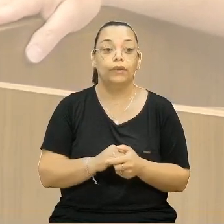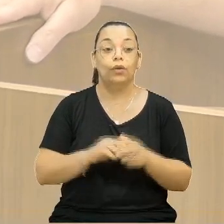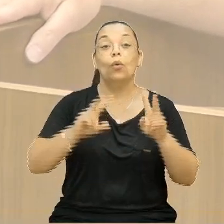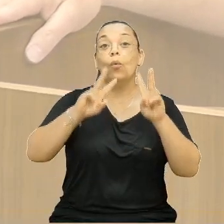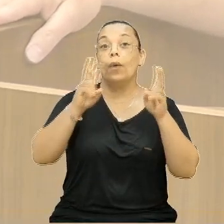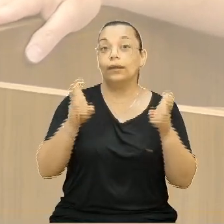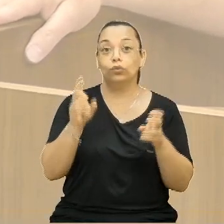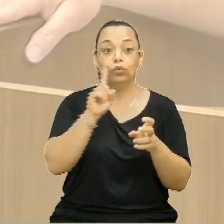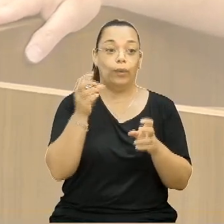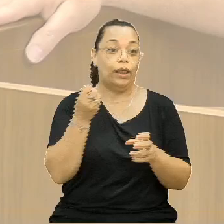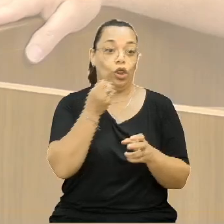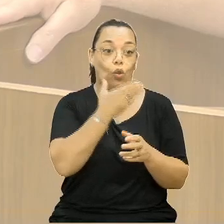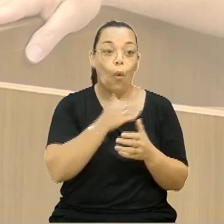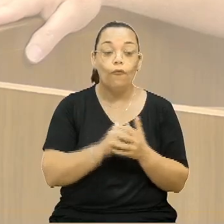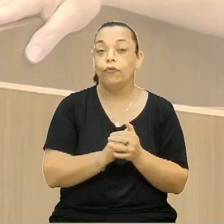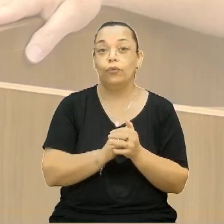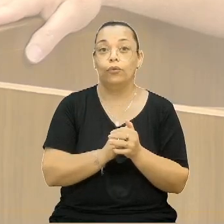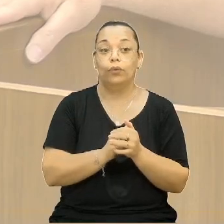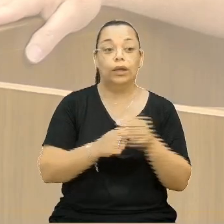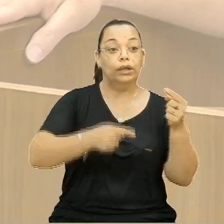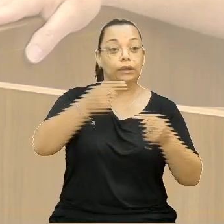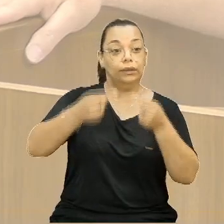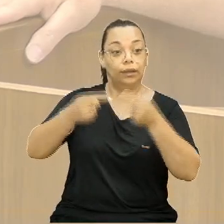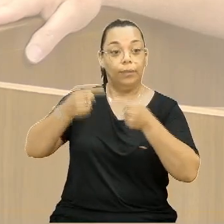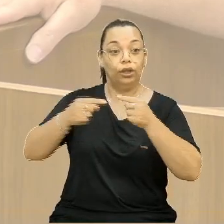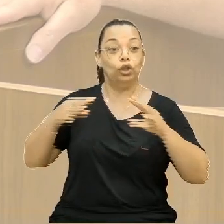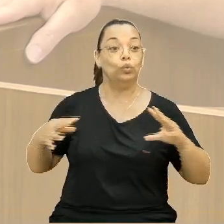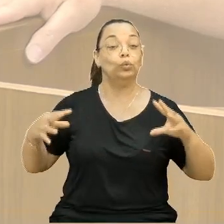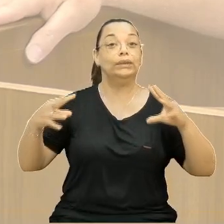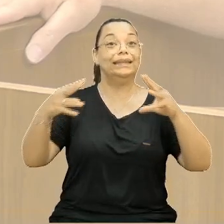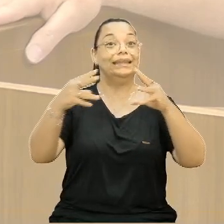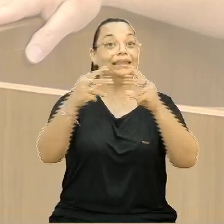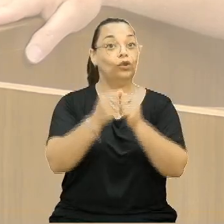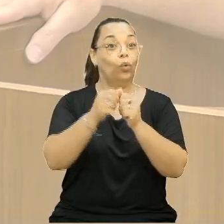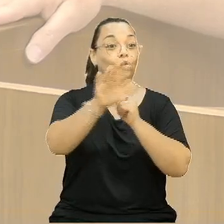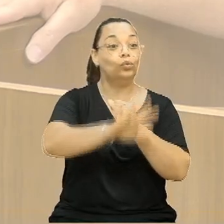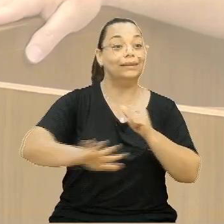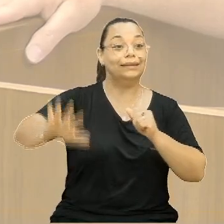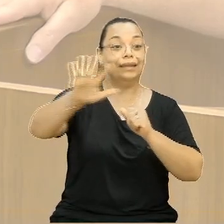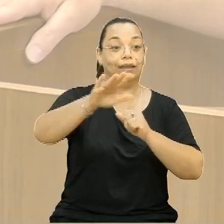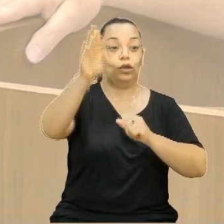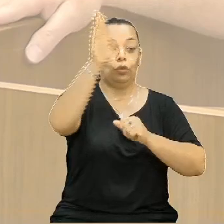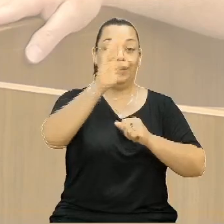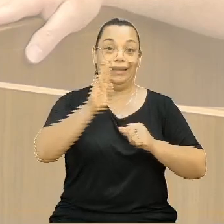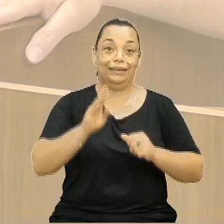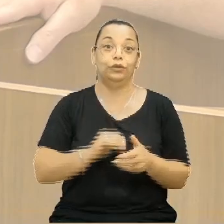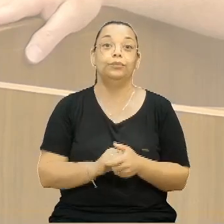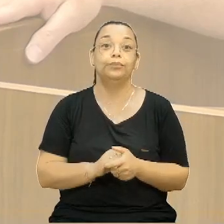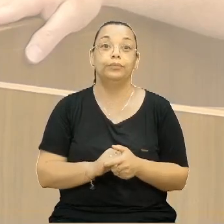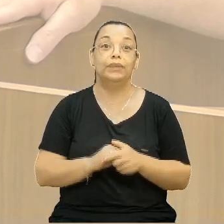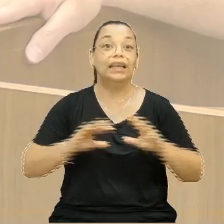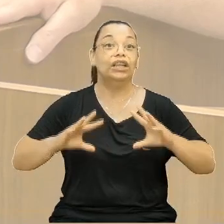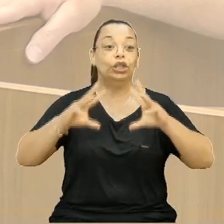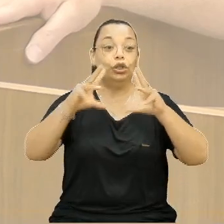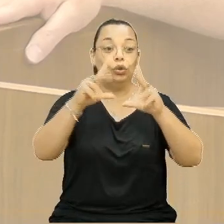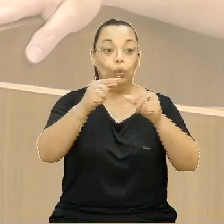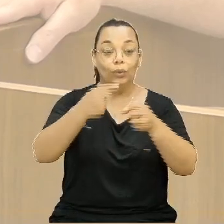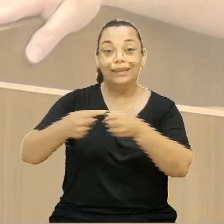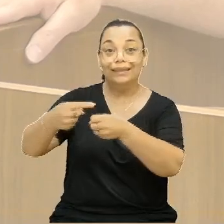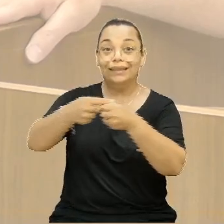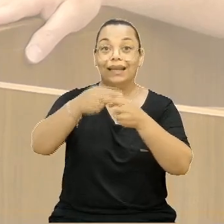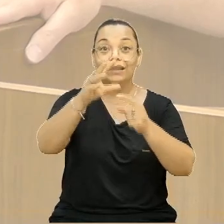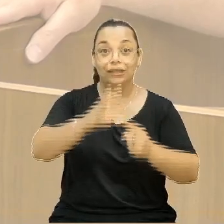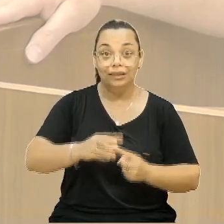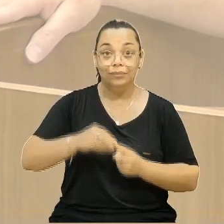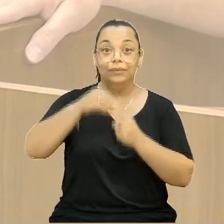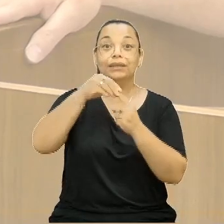não é novo, um tema que é debatido em todo o cenário do Brasil, em todas as cidades,